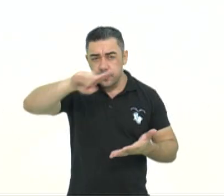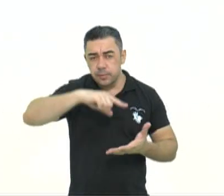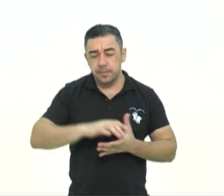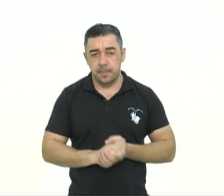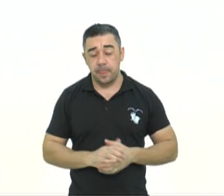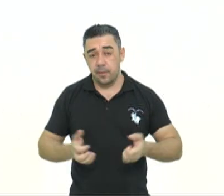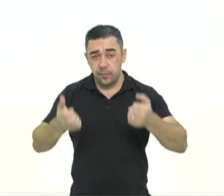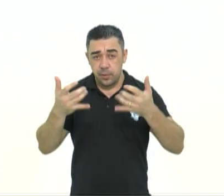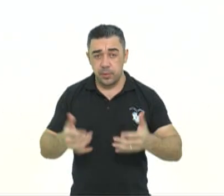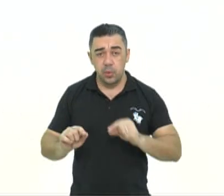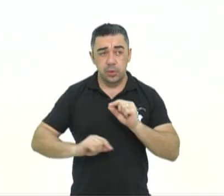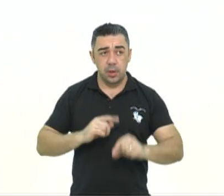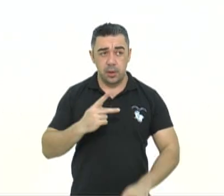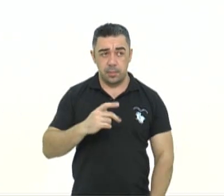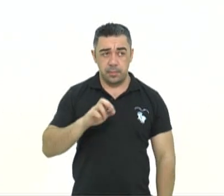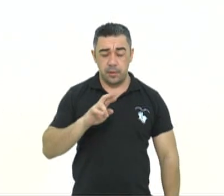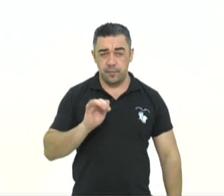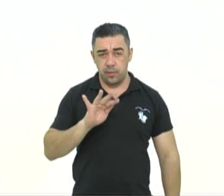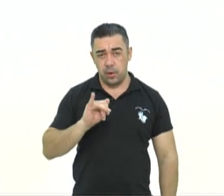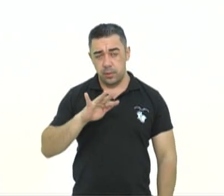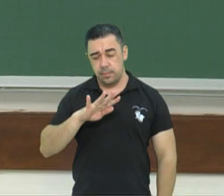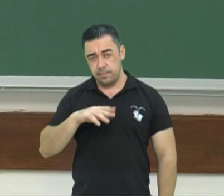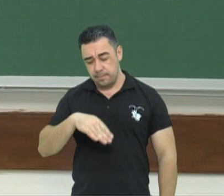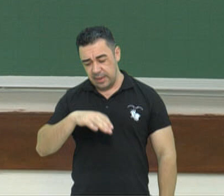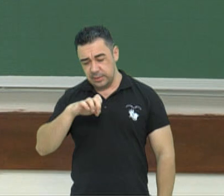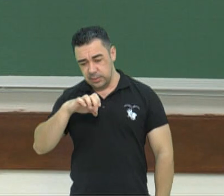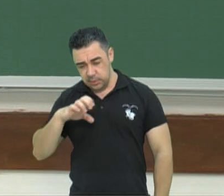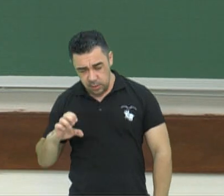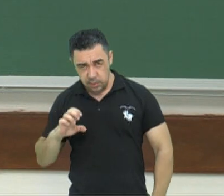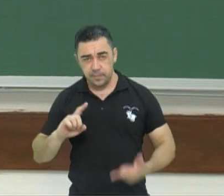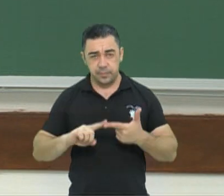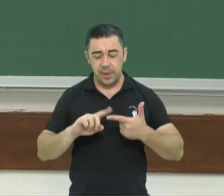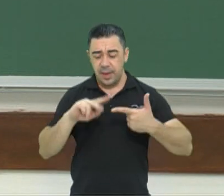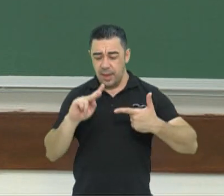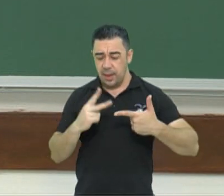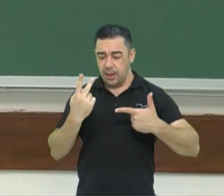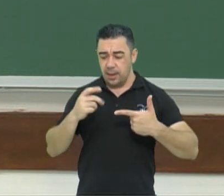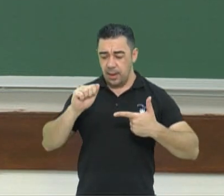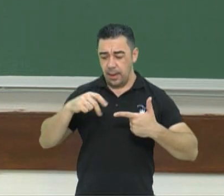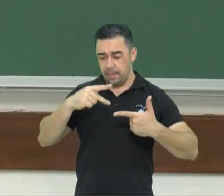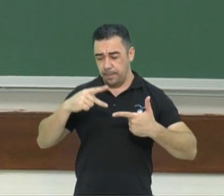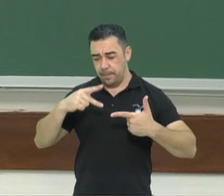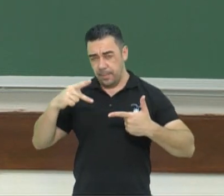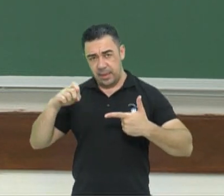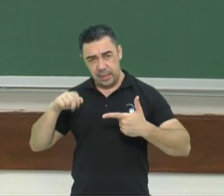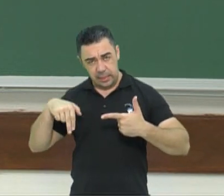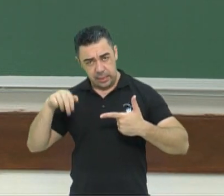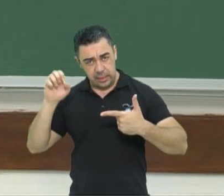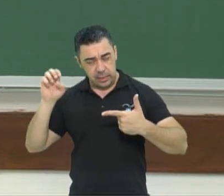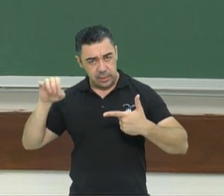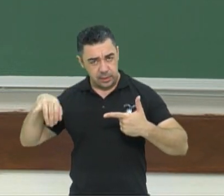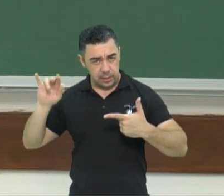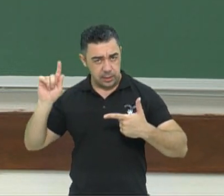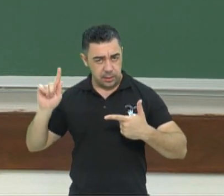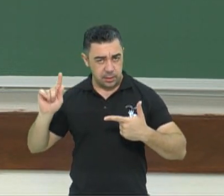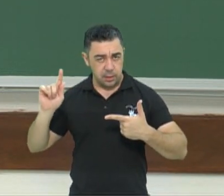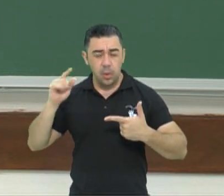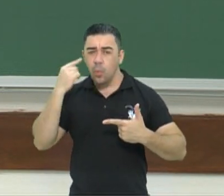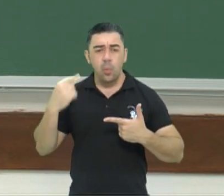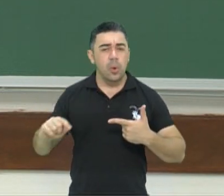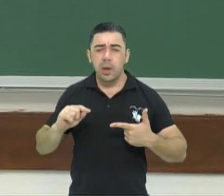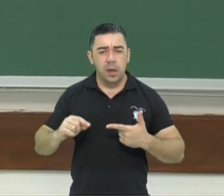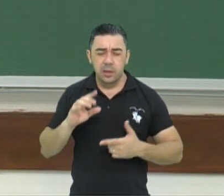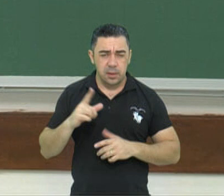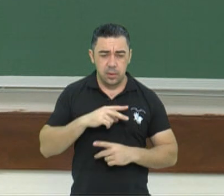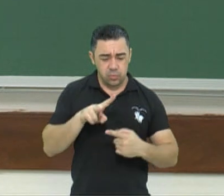eu vou falar sobre a performance e o happening. Vou trazer exatamente para vocês a ideia, como funciona e qual a argumentação que existe por